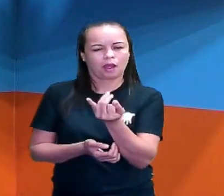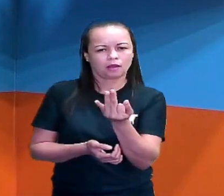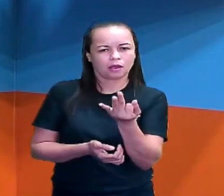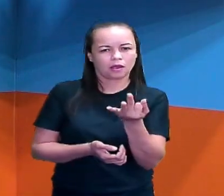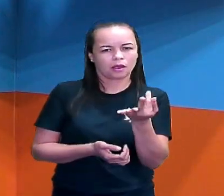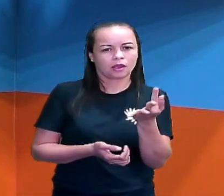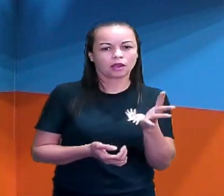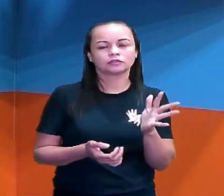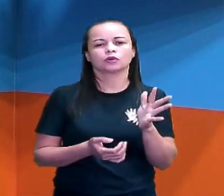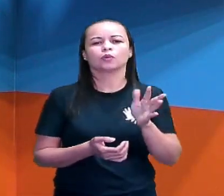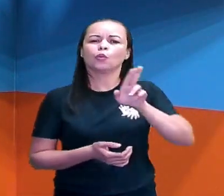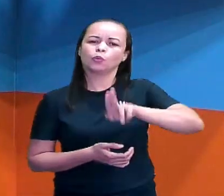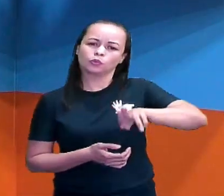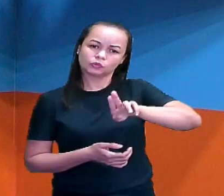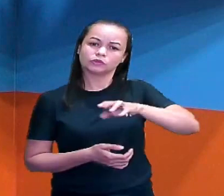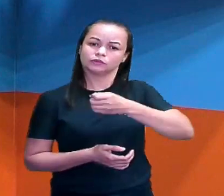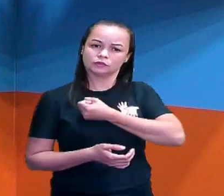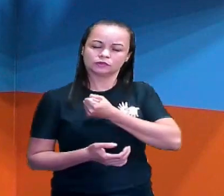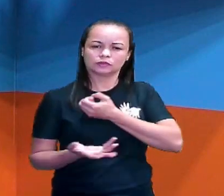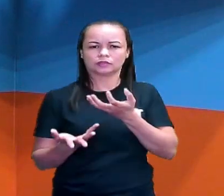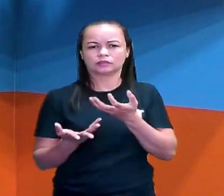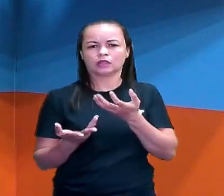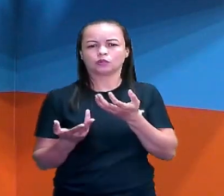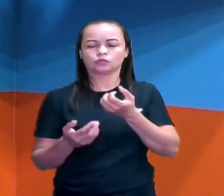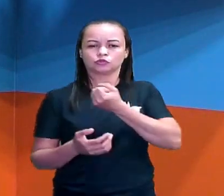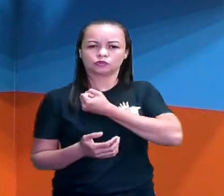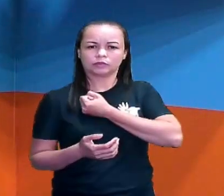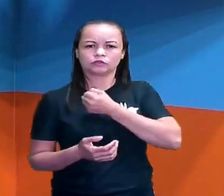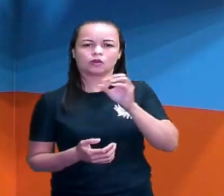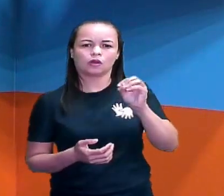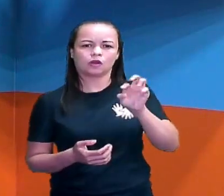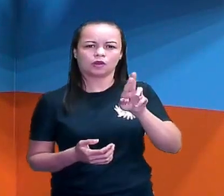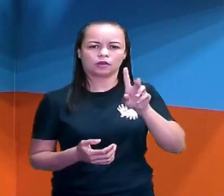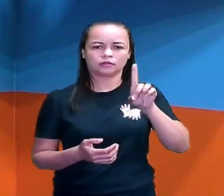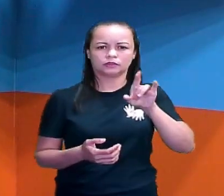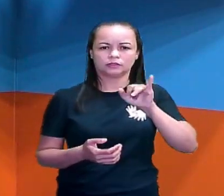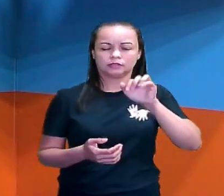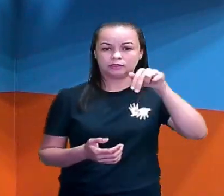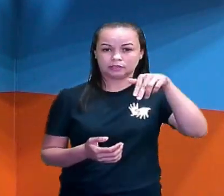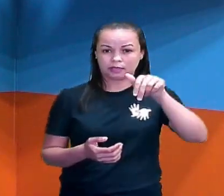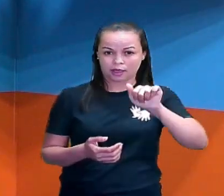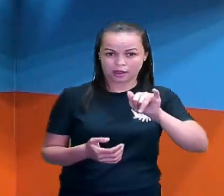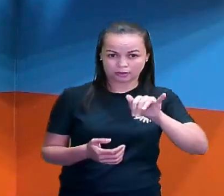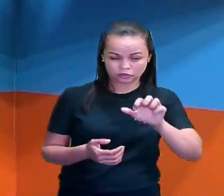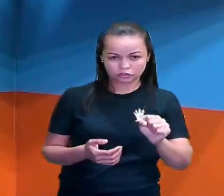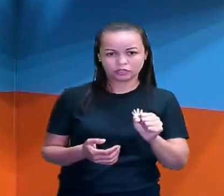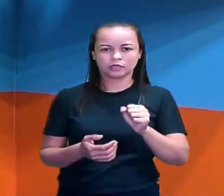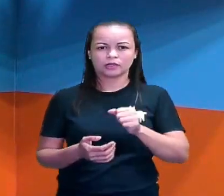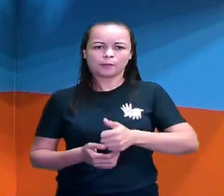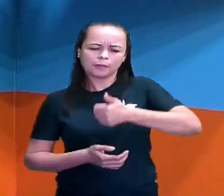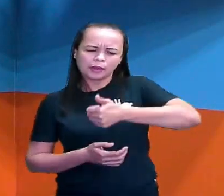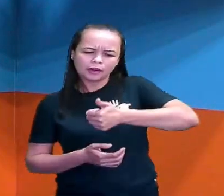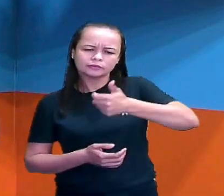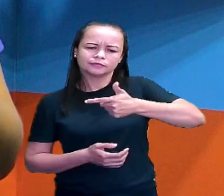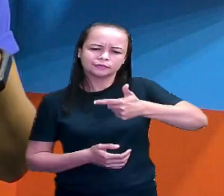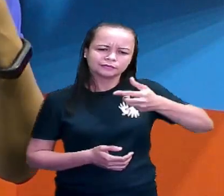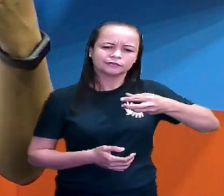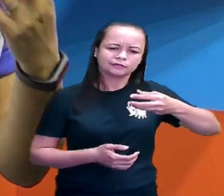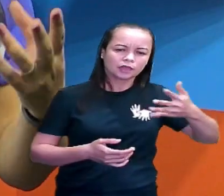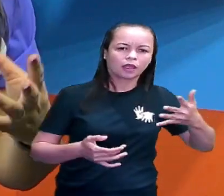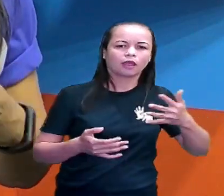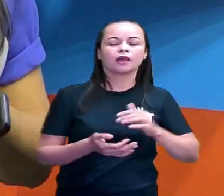números mais utilizados, né? A gente tem os números ordinais, que a gente usa para ordenar as coisas. A gente tem